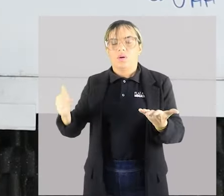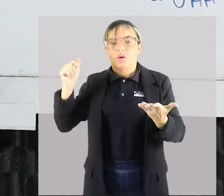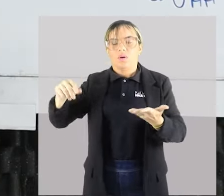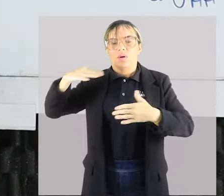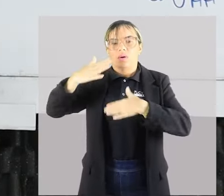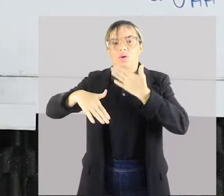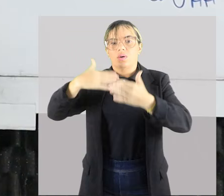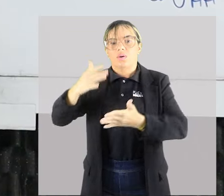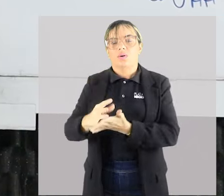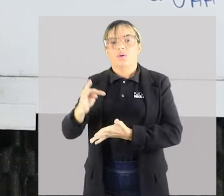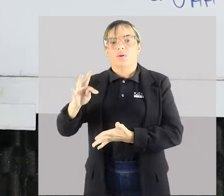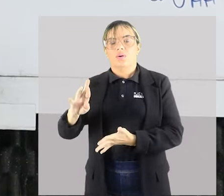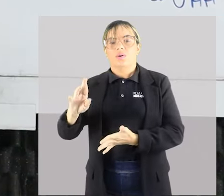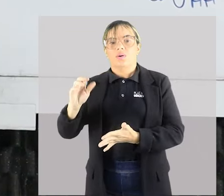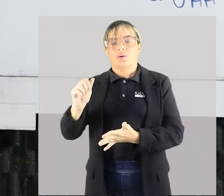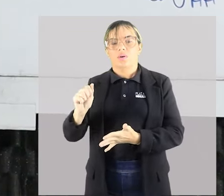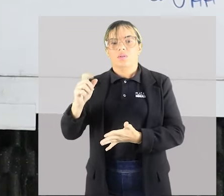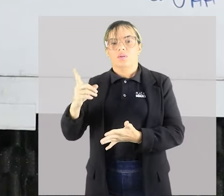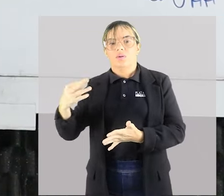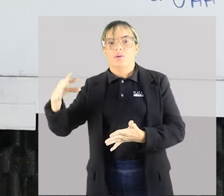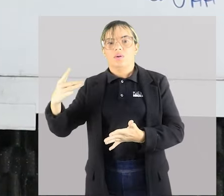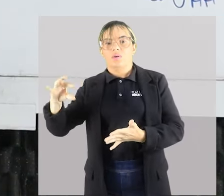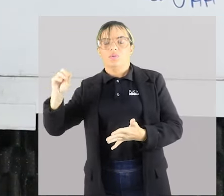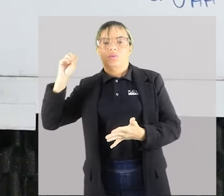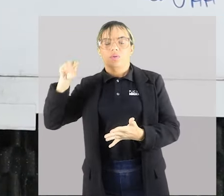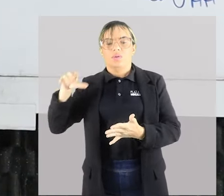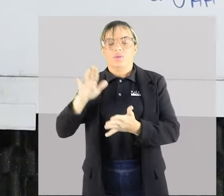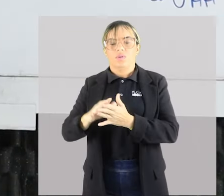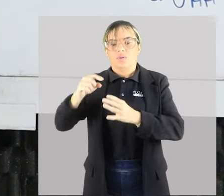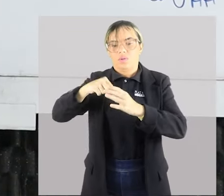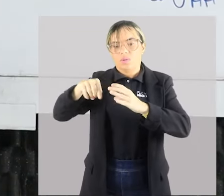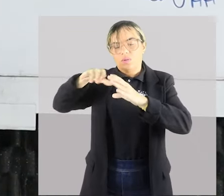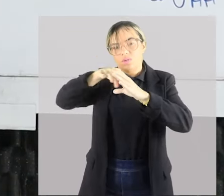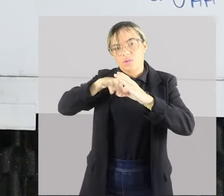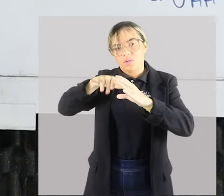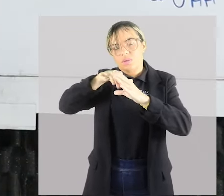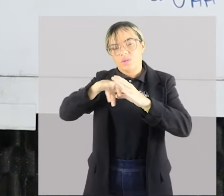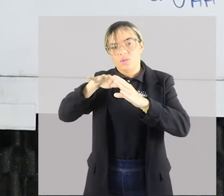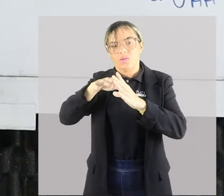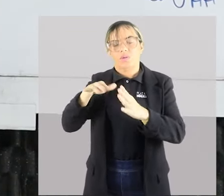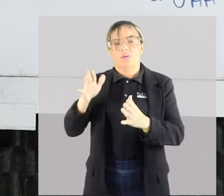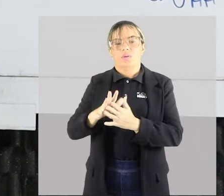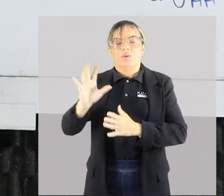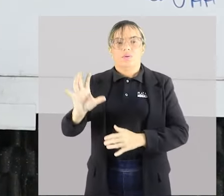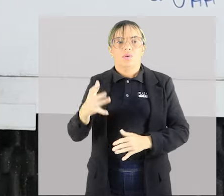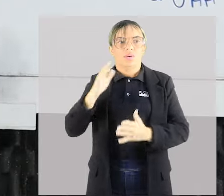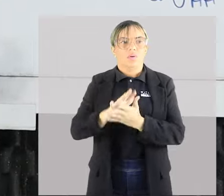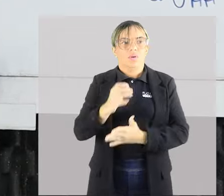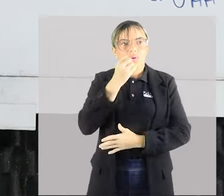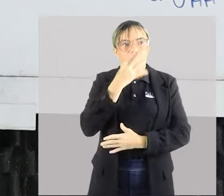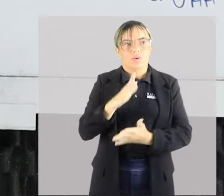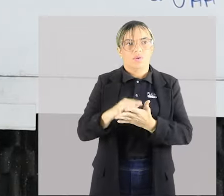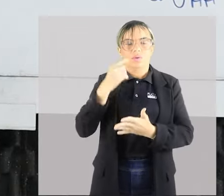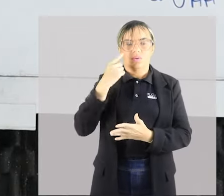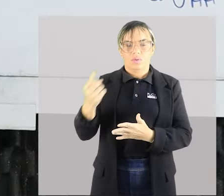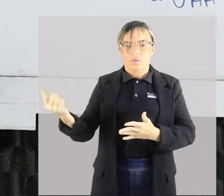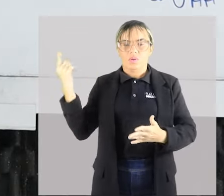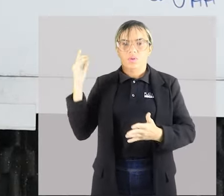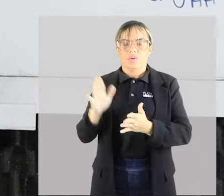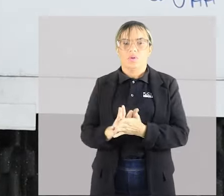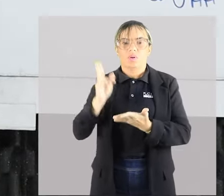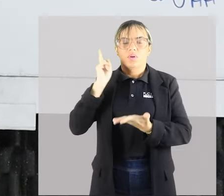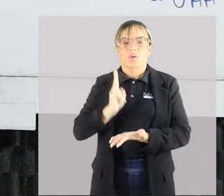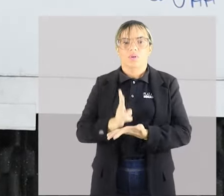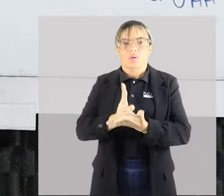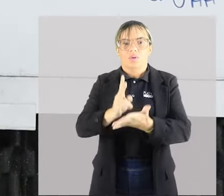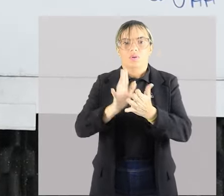é a tradução e onde ele vai ocorrer ele vai ocorrer no teu citoplasma Tá bom vamos aqui então continuar com